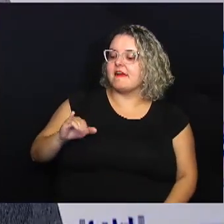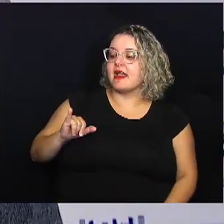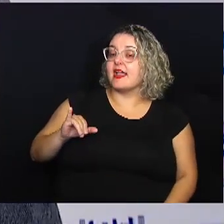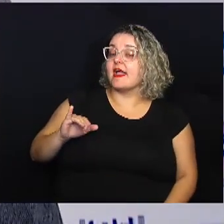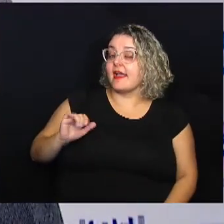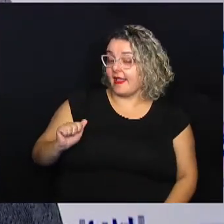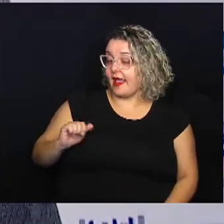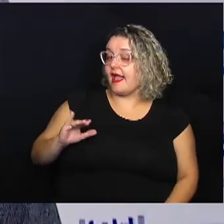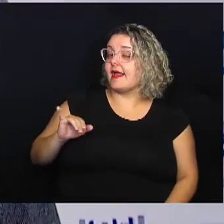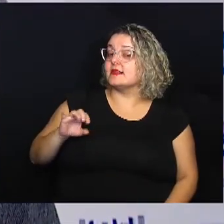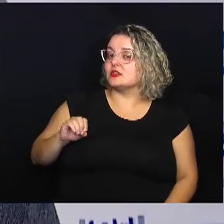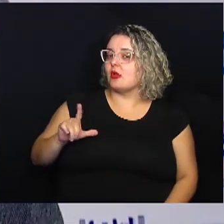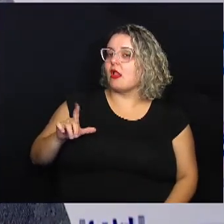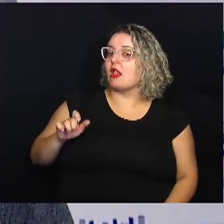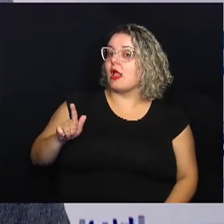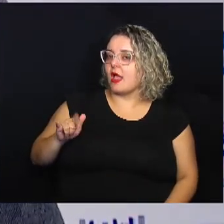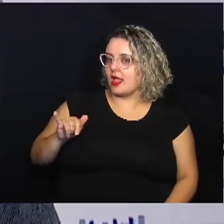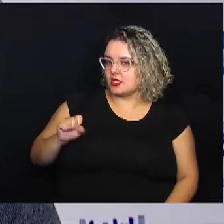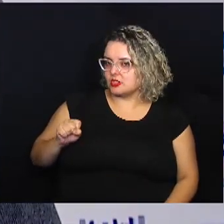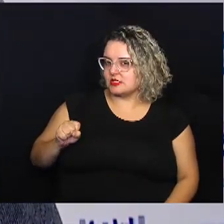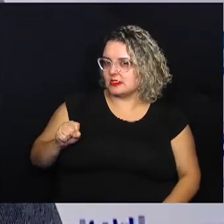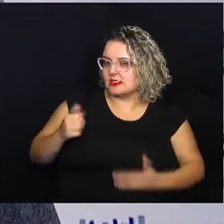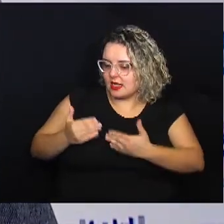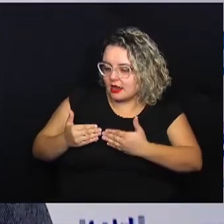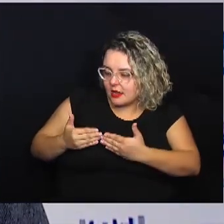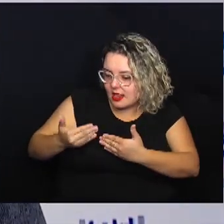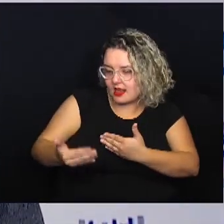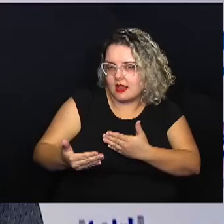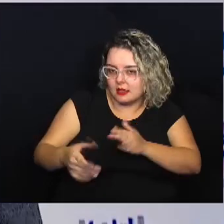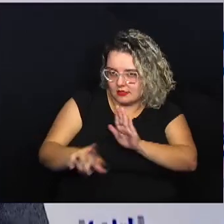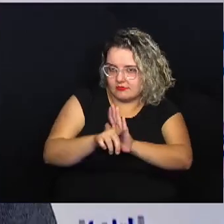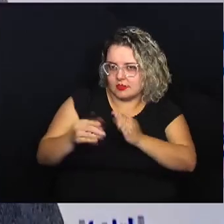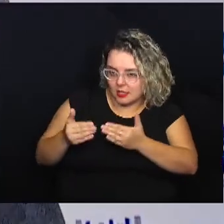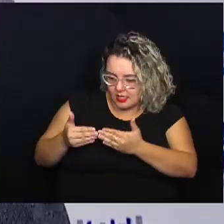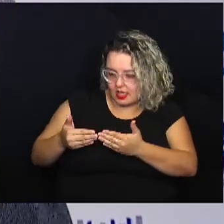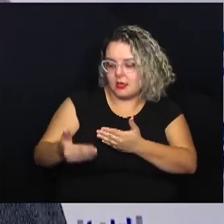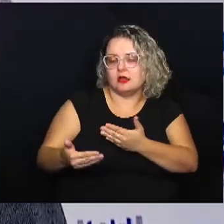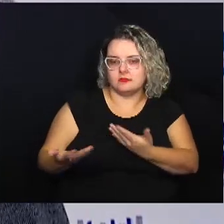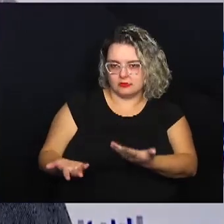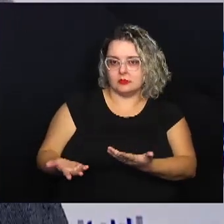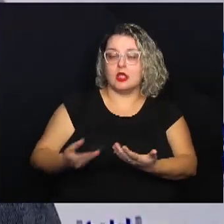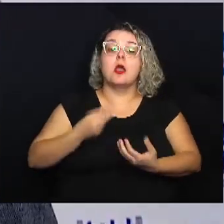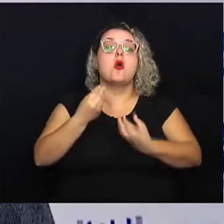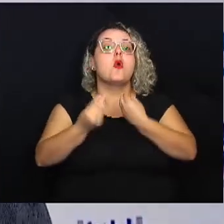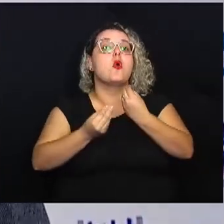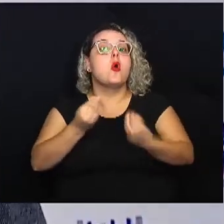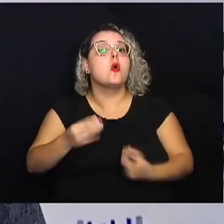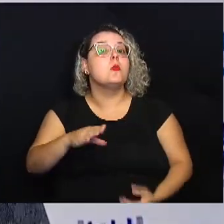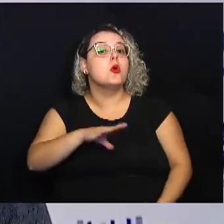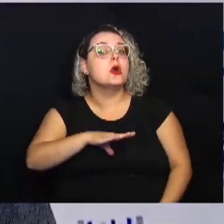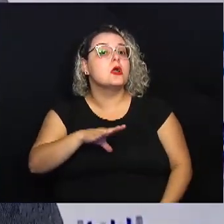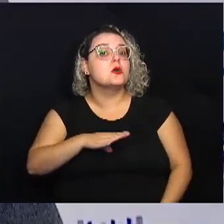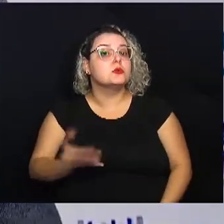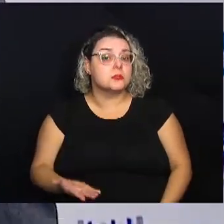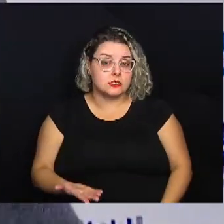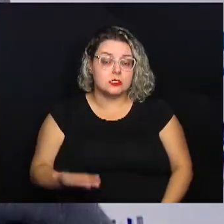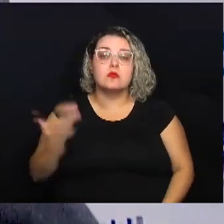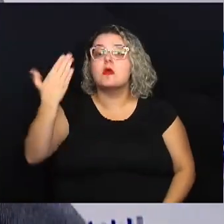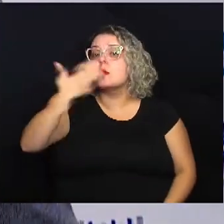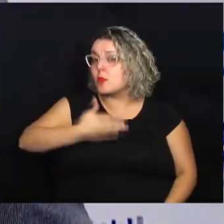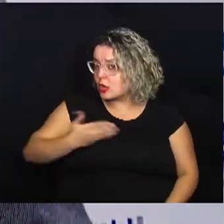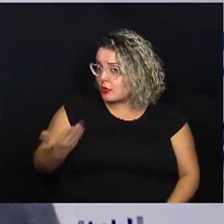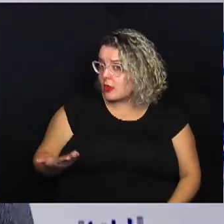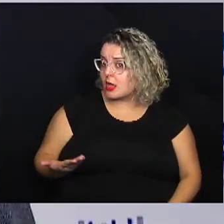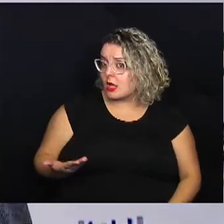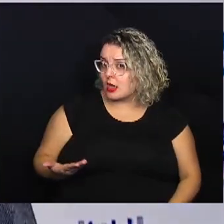deu e começar só em maio é para a gente se organizar de como que o munícipe vai fazer essa comprovação. Ele